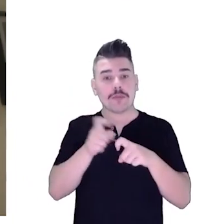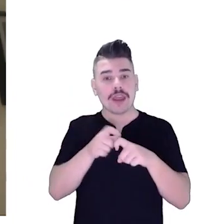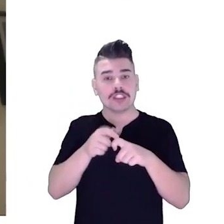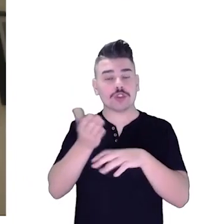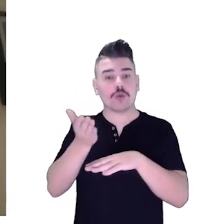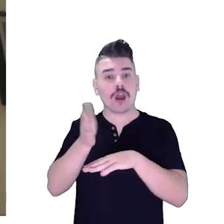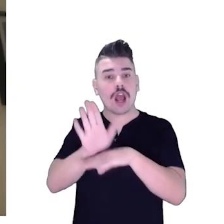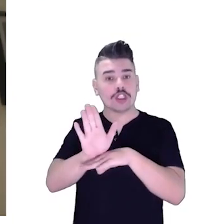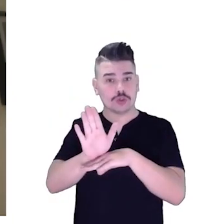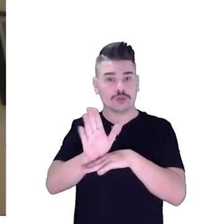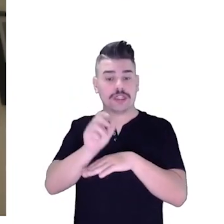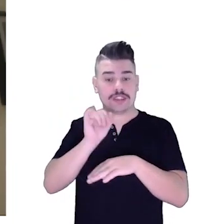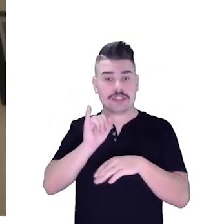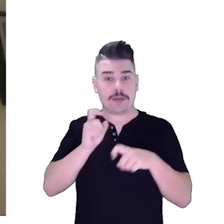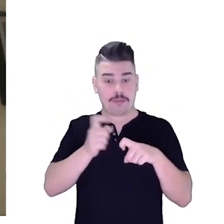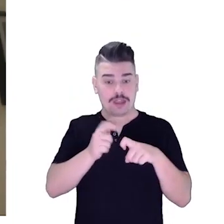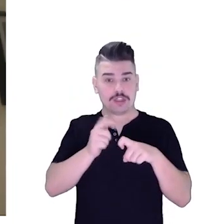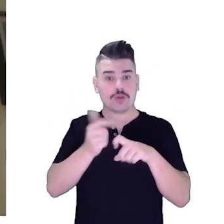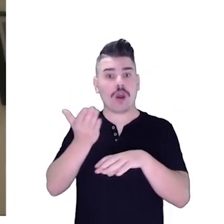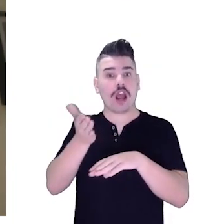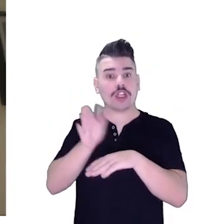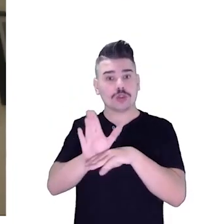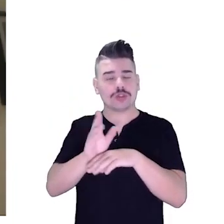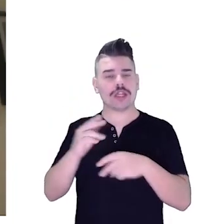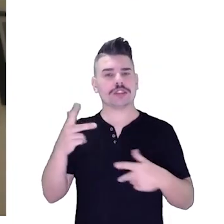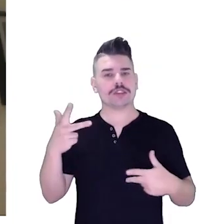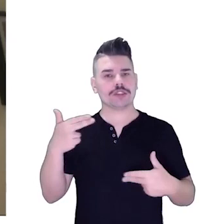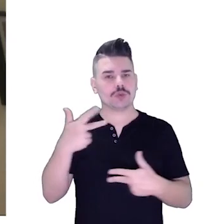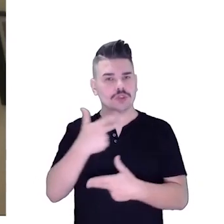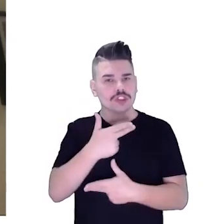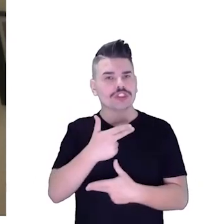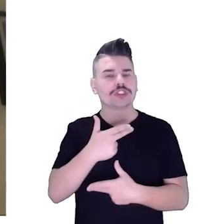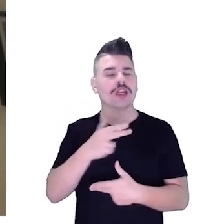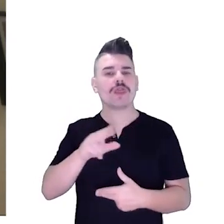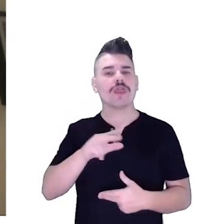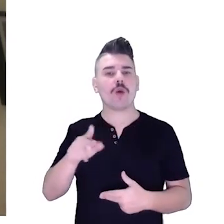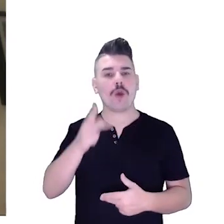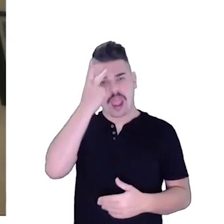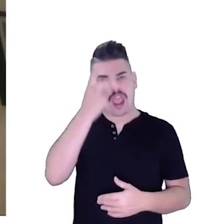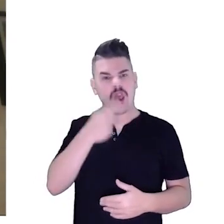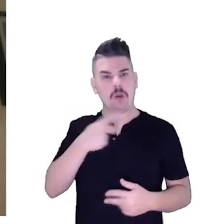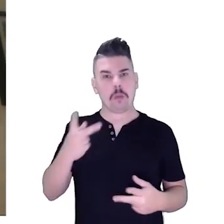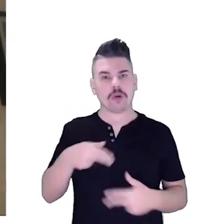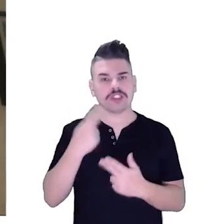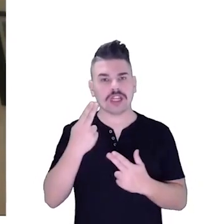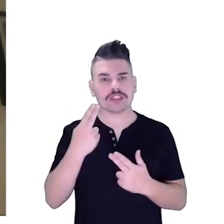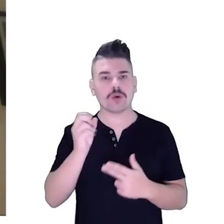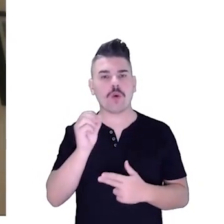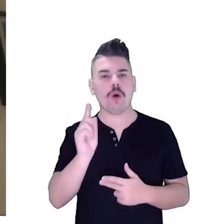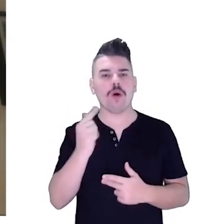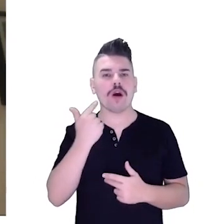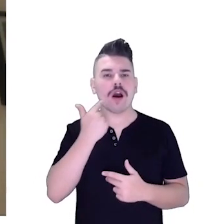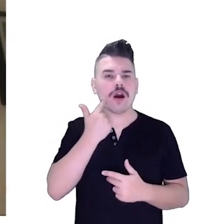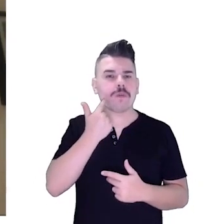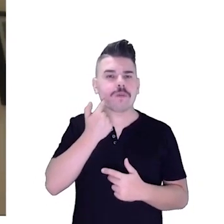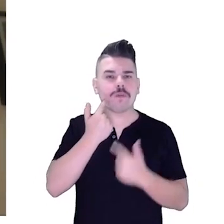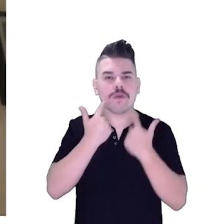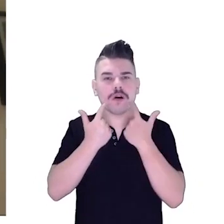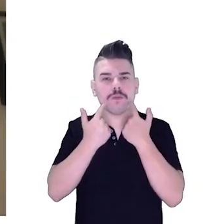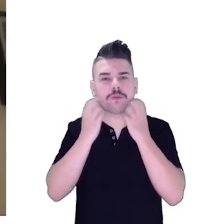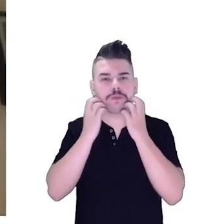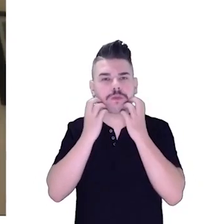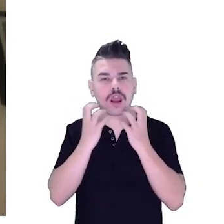estabelecido que não era mais considerado mutilação se um médico ajudasse em procedimentos corporais, não só a cirurgia,